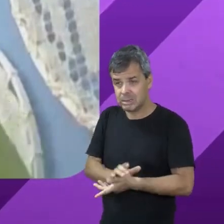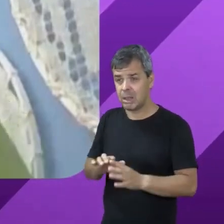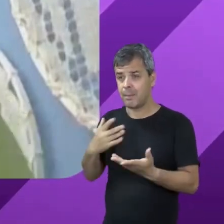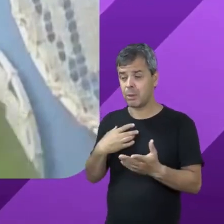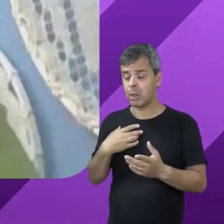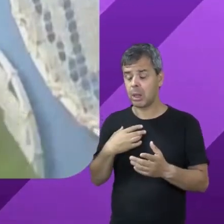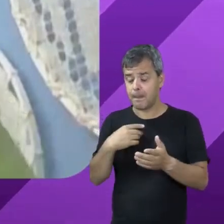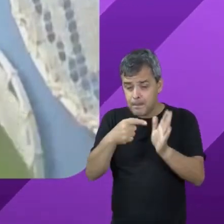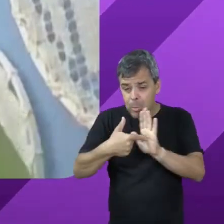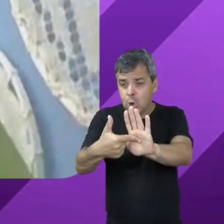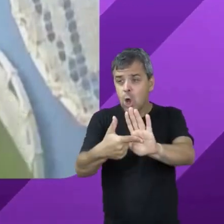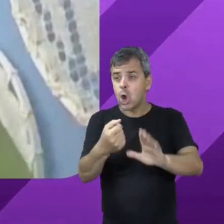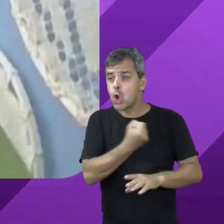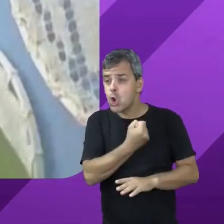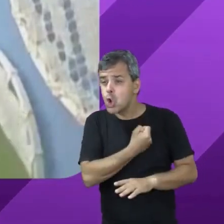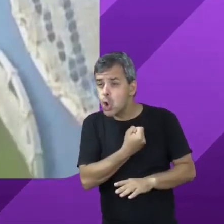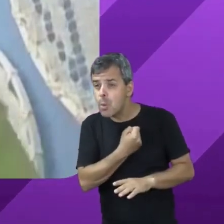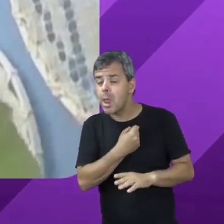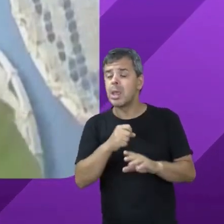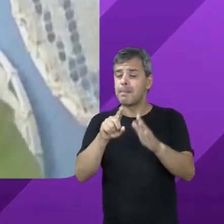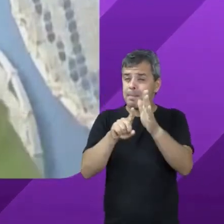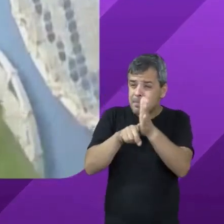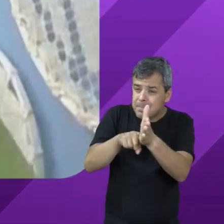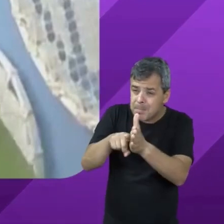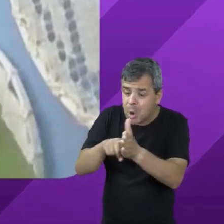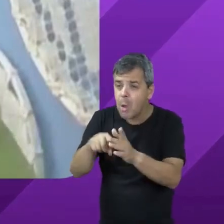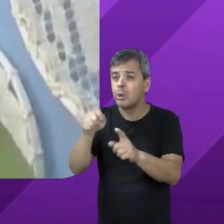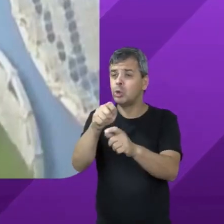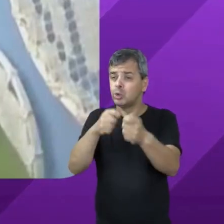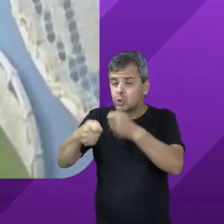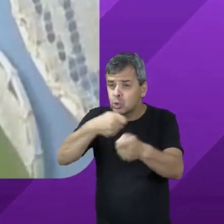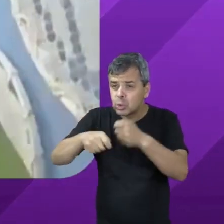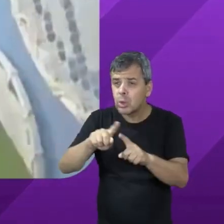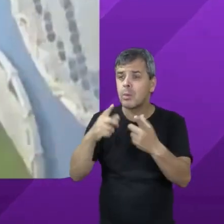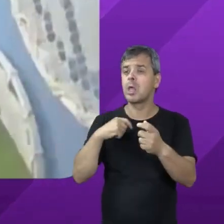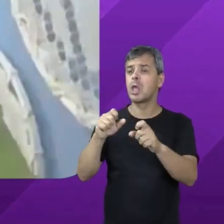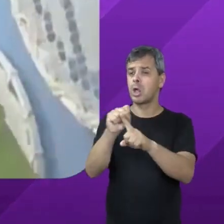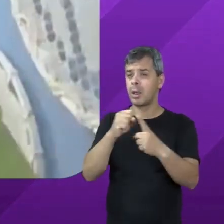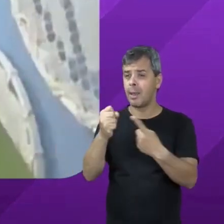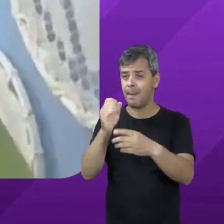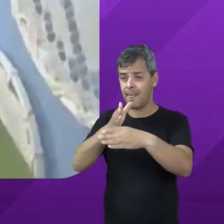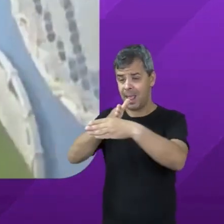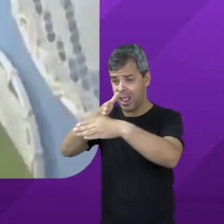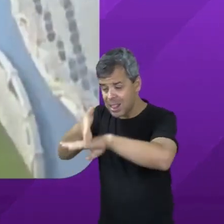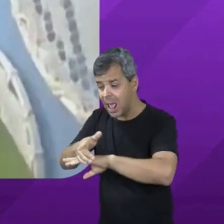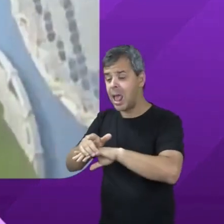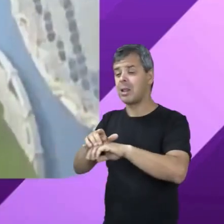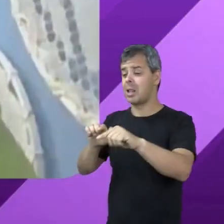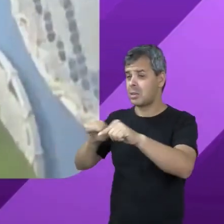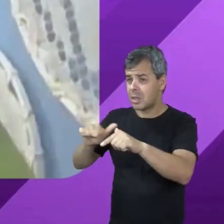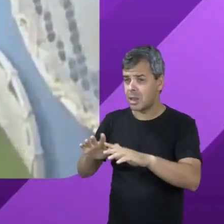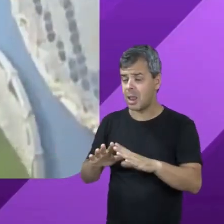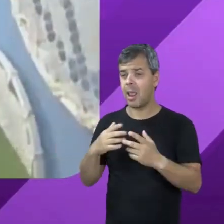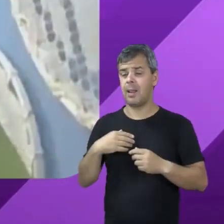em número, em indicadores, em índice social e econômico por exemplo, a entrada no mercado de trabalho,